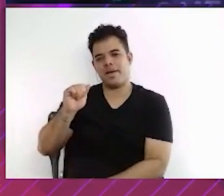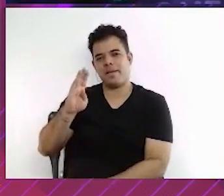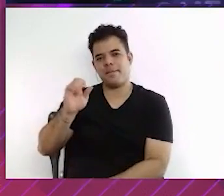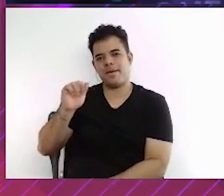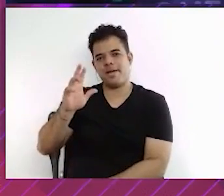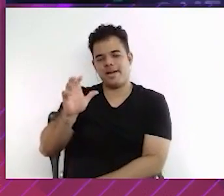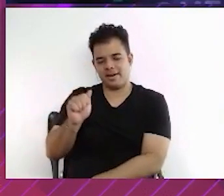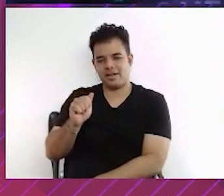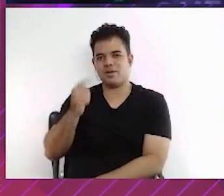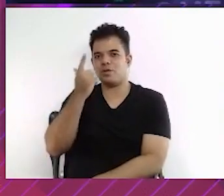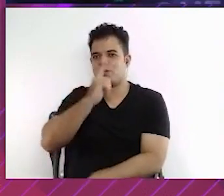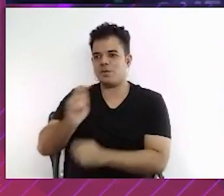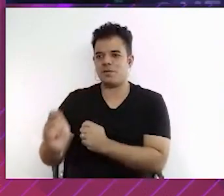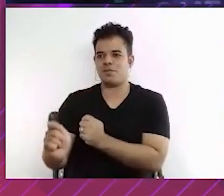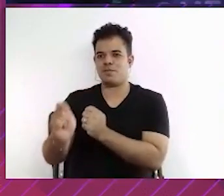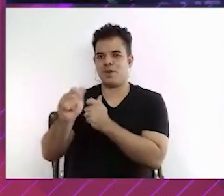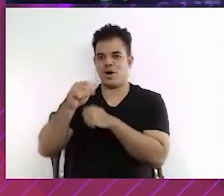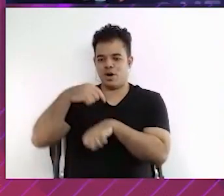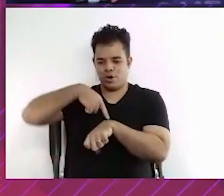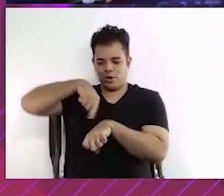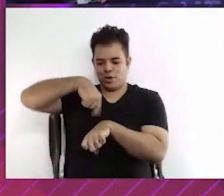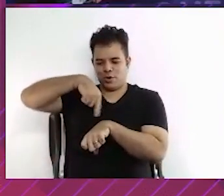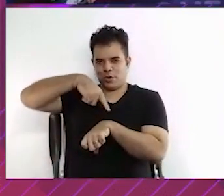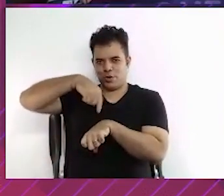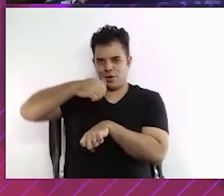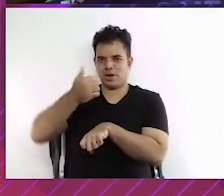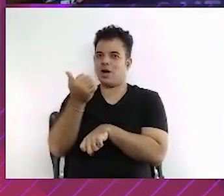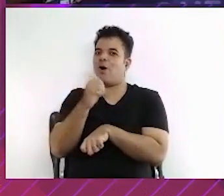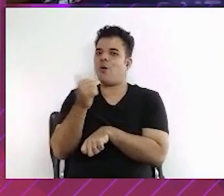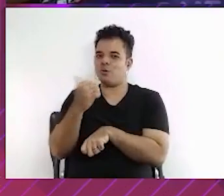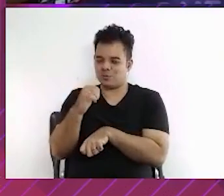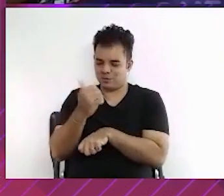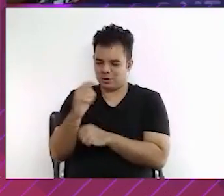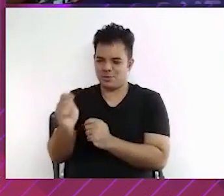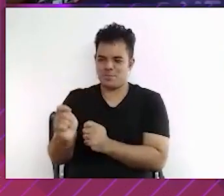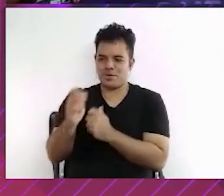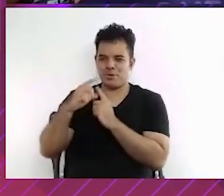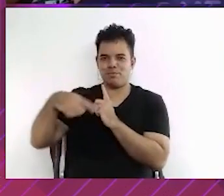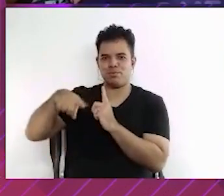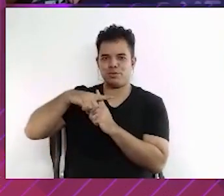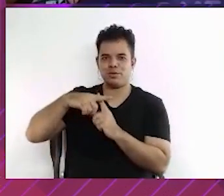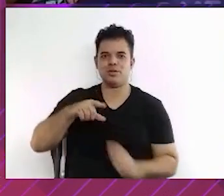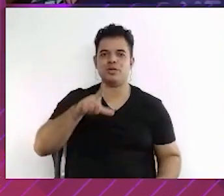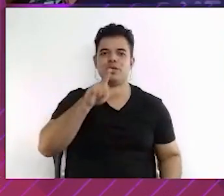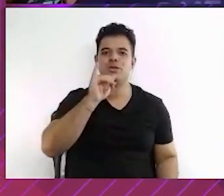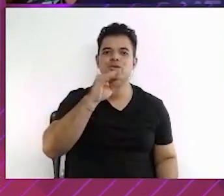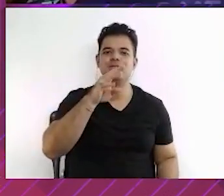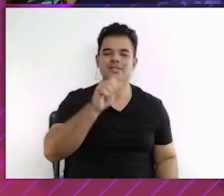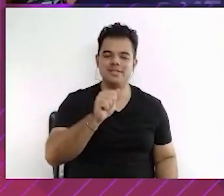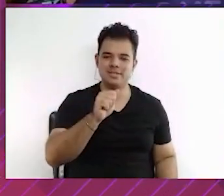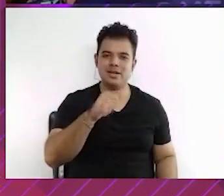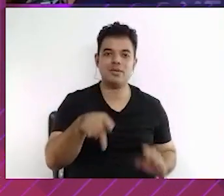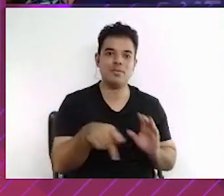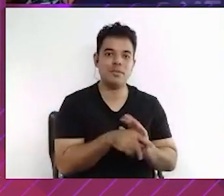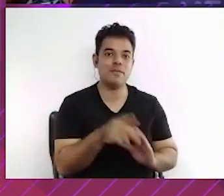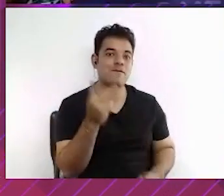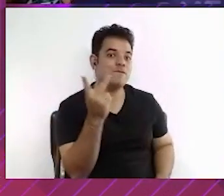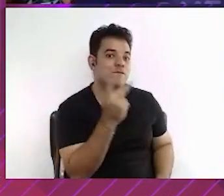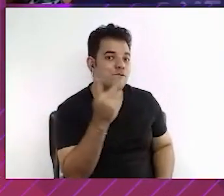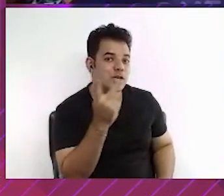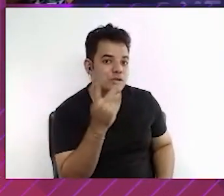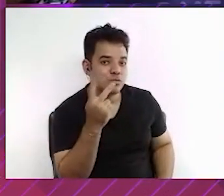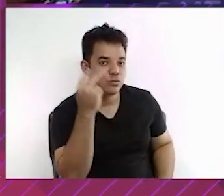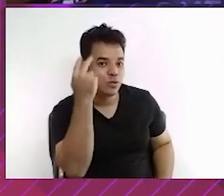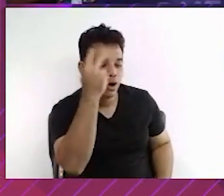do banco, que foram recuperadas do passivo do banco de horas. A Lúcia folgou 2 dias, ela recuperou 22 horas do